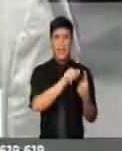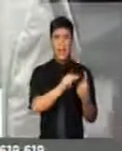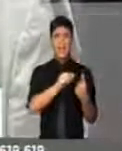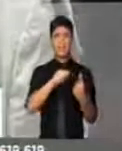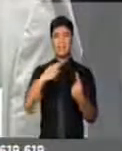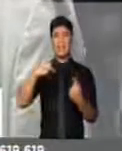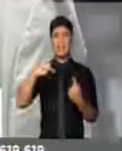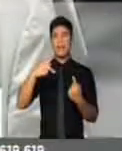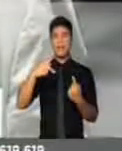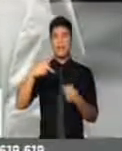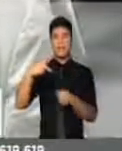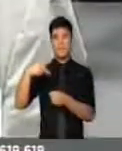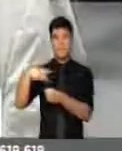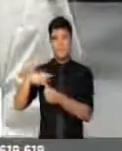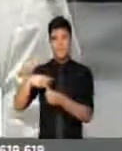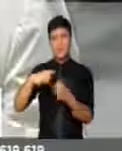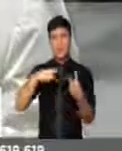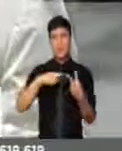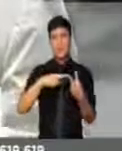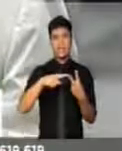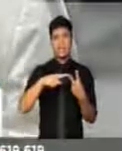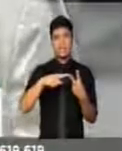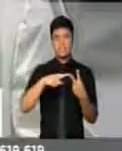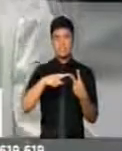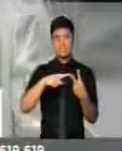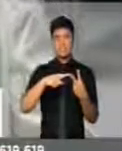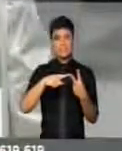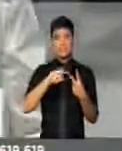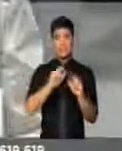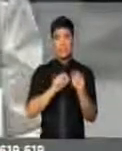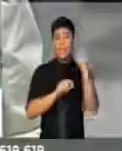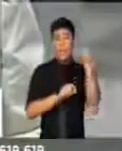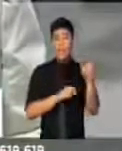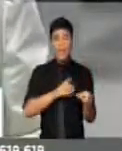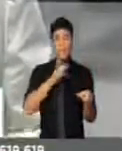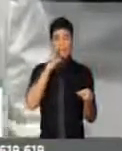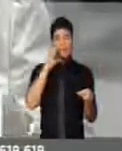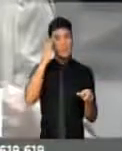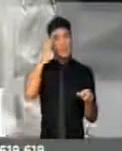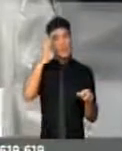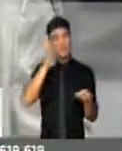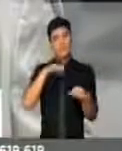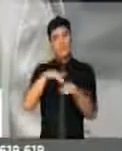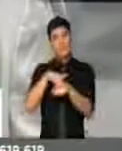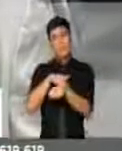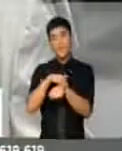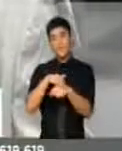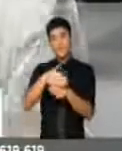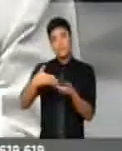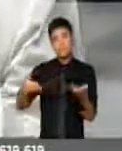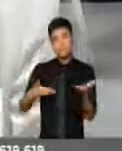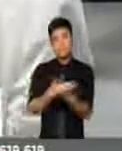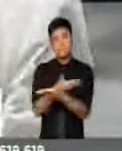Petrobras, a inapetência do diálogo. E botou na sua área